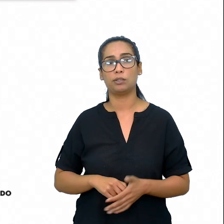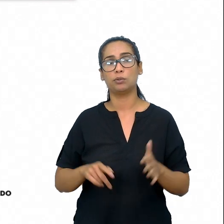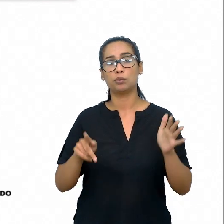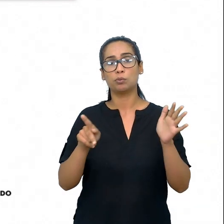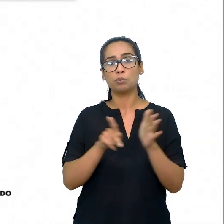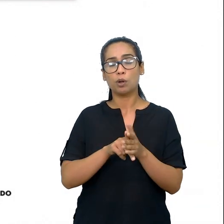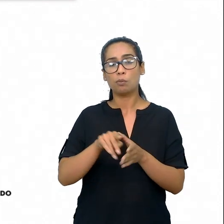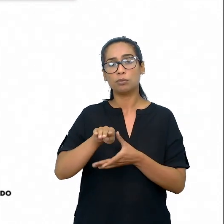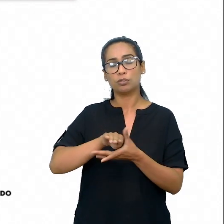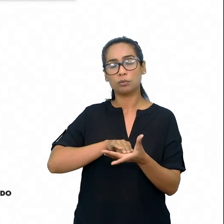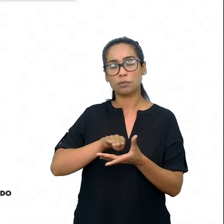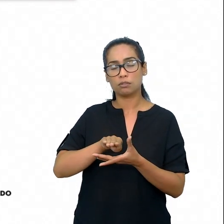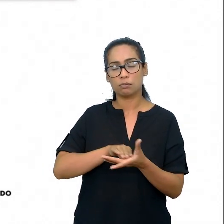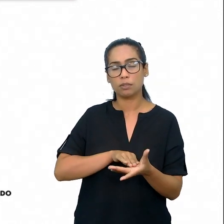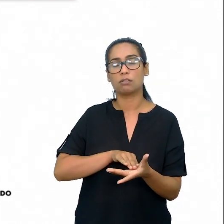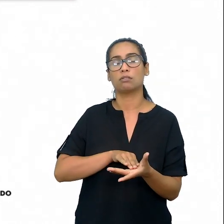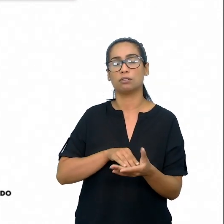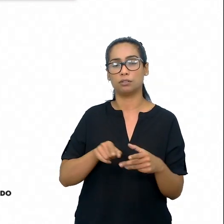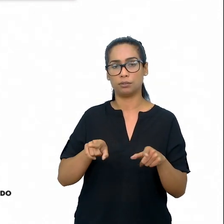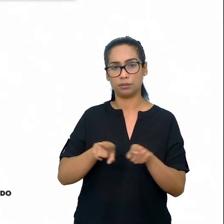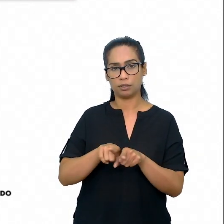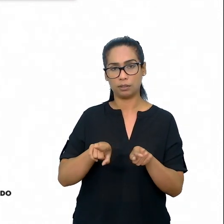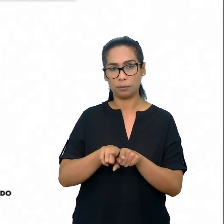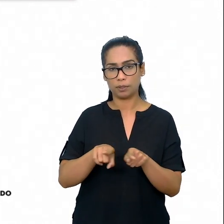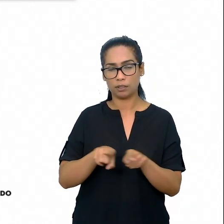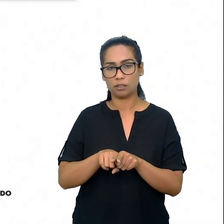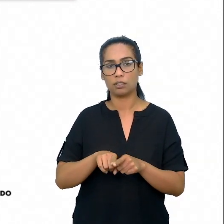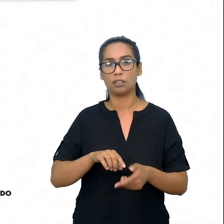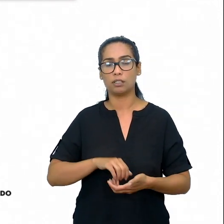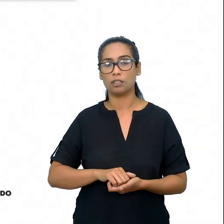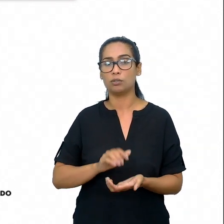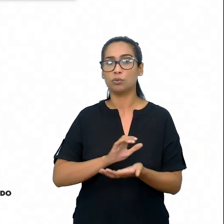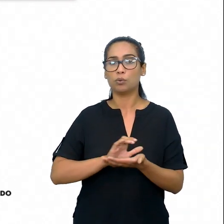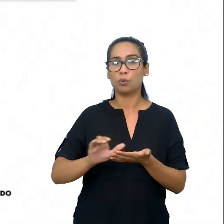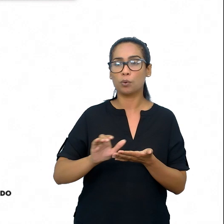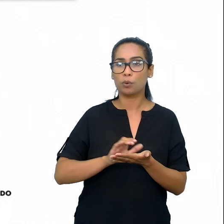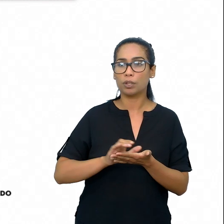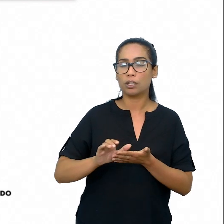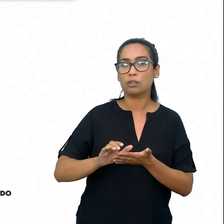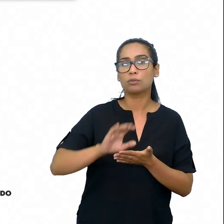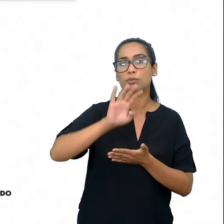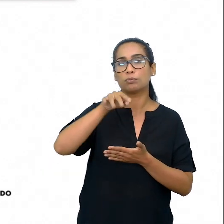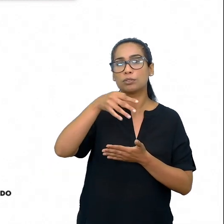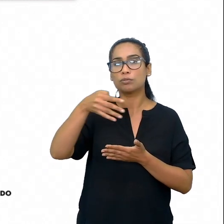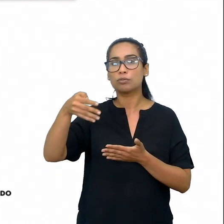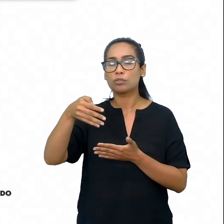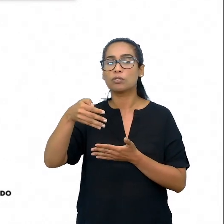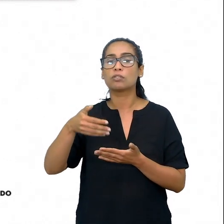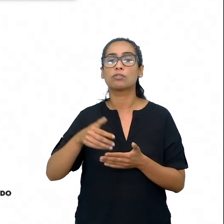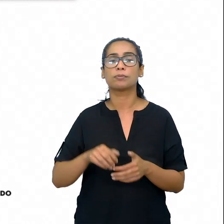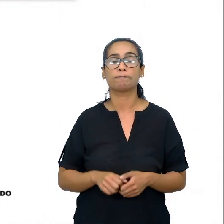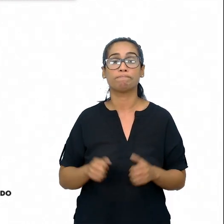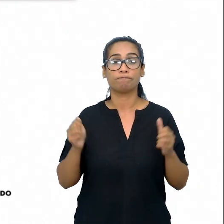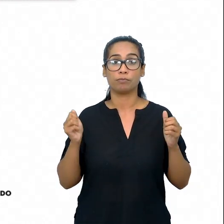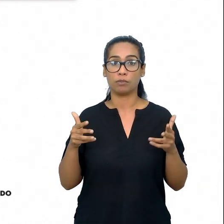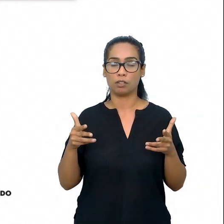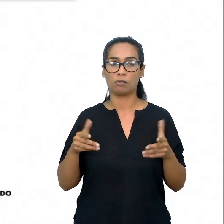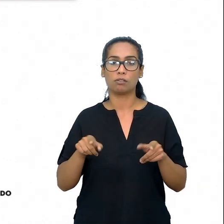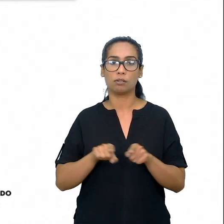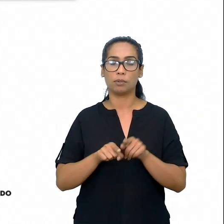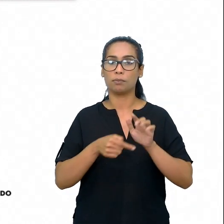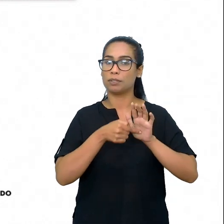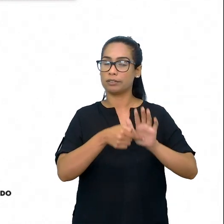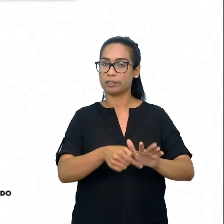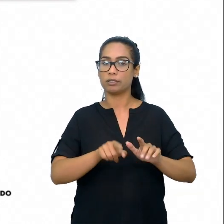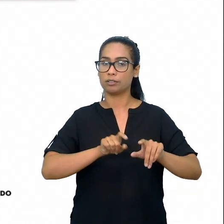caso, a DEA trouxe principalmente voltado aí ao documento curricular do Currículo em Ação, eles apresentam a necessidade e